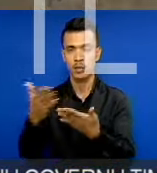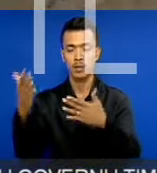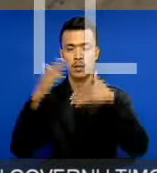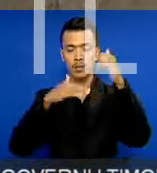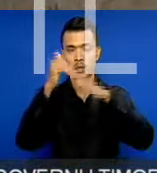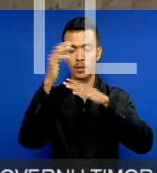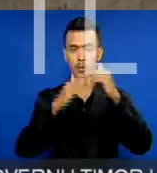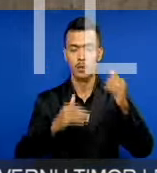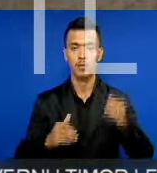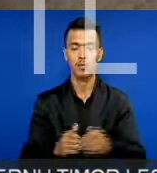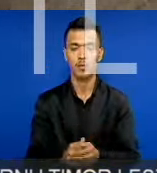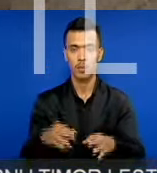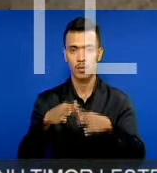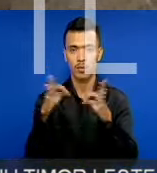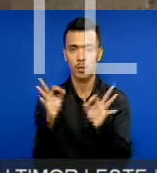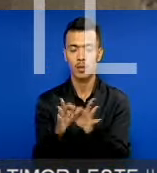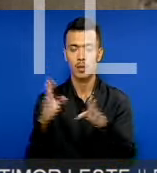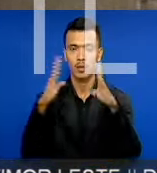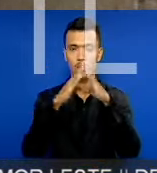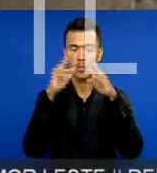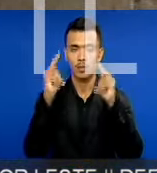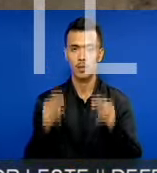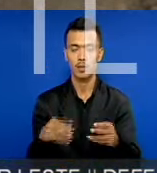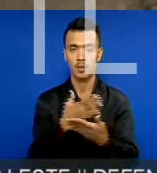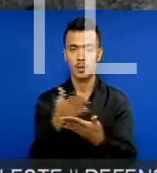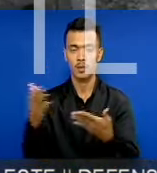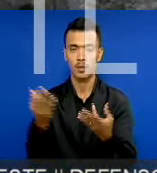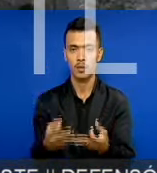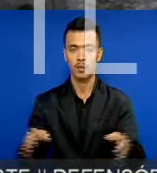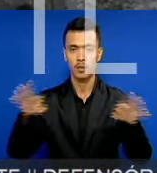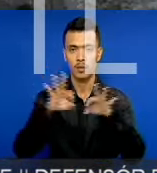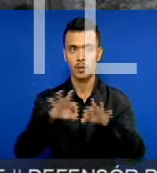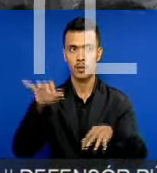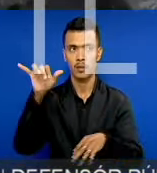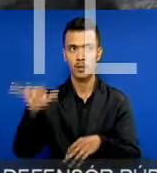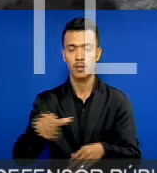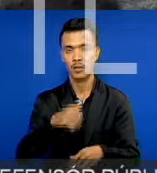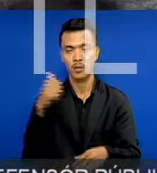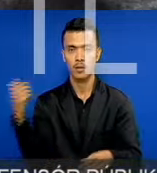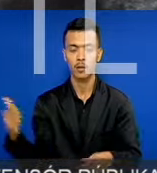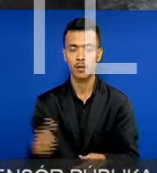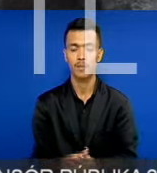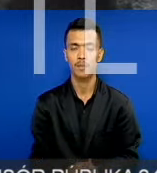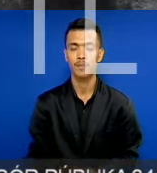desastres naturais. Rode a dia uma inclui necessidade importante seluk. A minha leca que eu lara, suco beco.